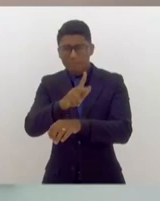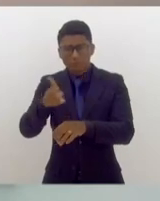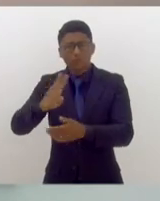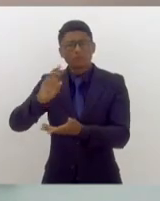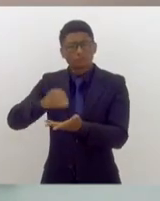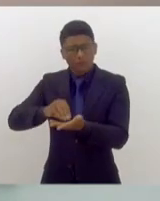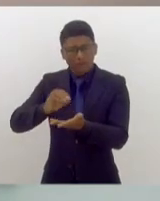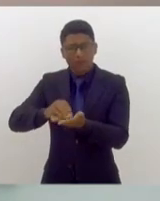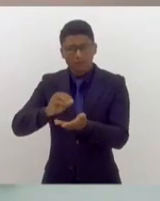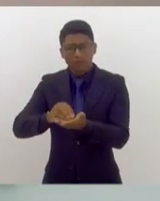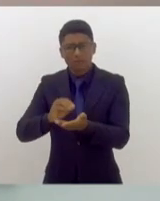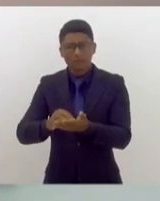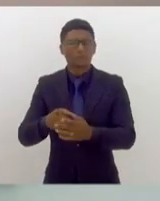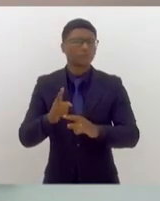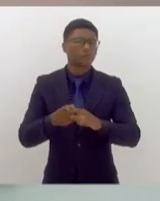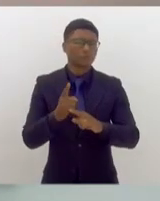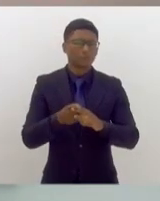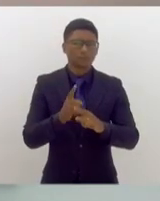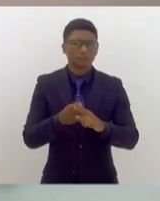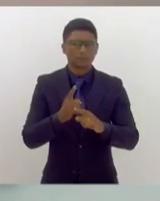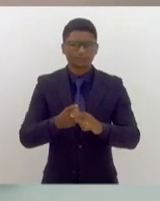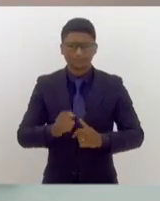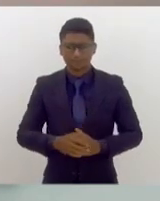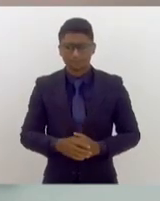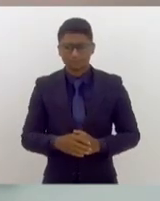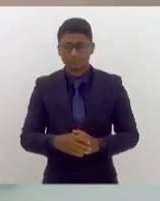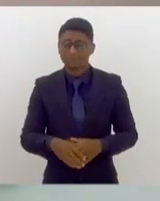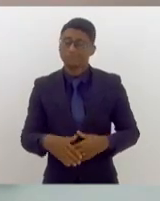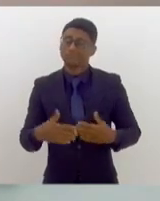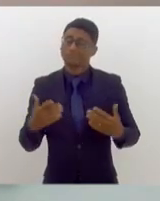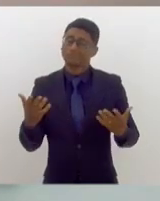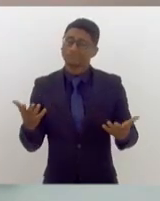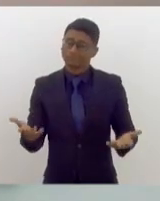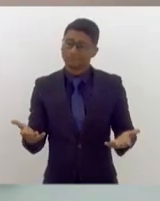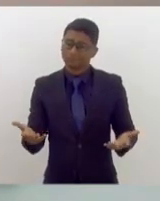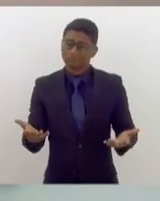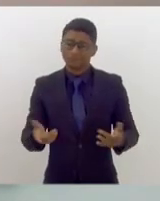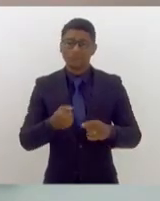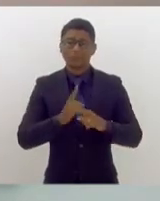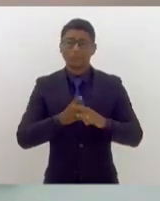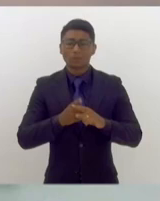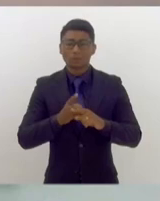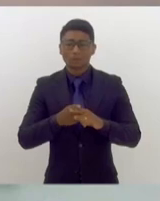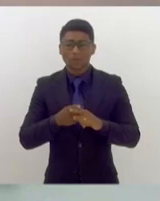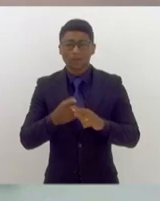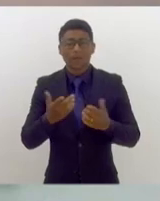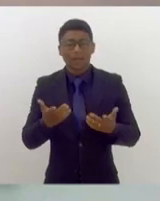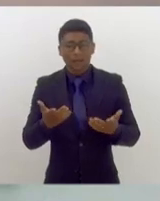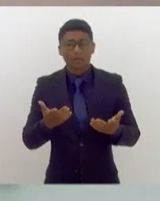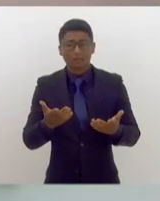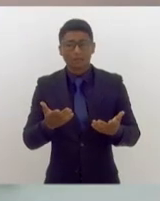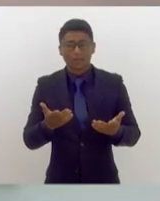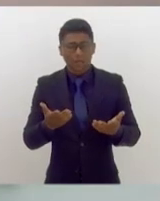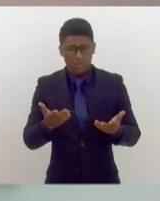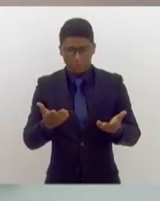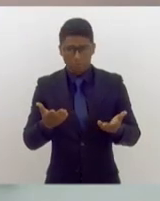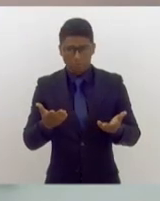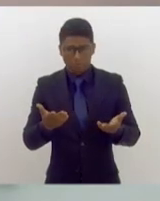disciplinas, essa carência não é à toa, né? Ela é a resposta do tratamento que é dado